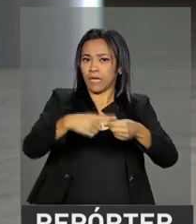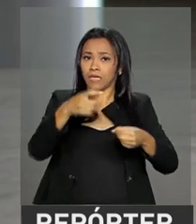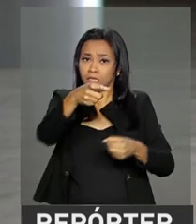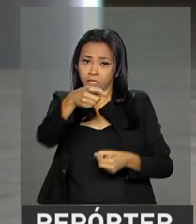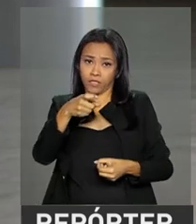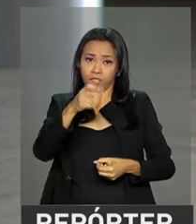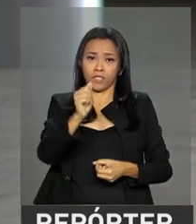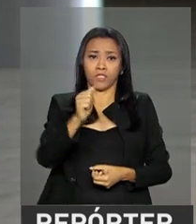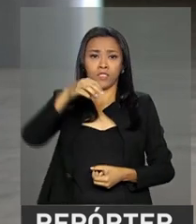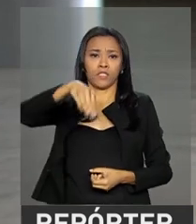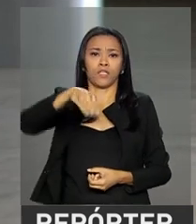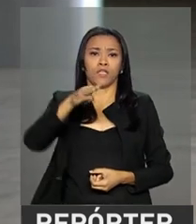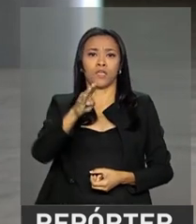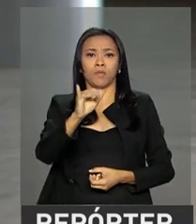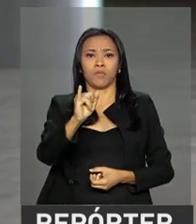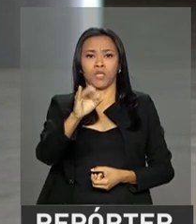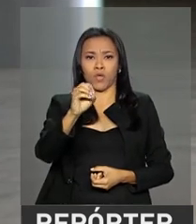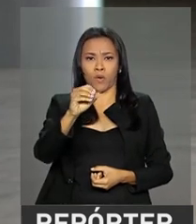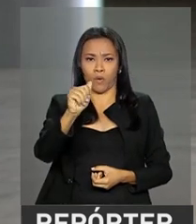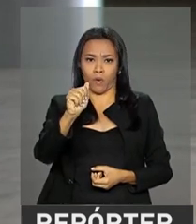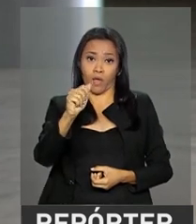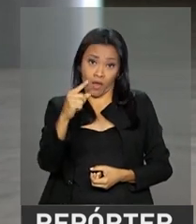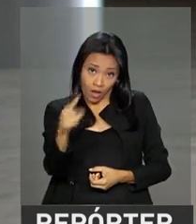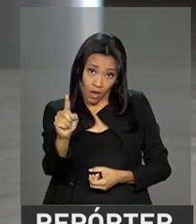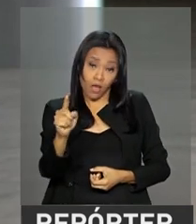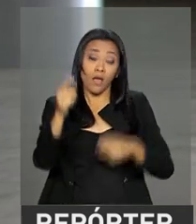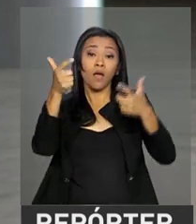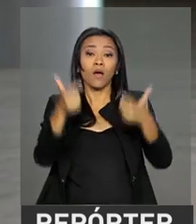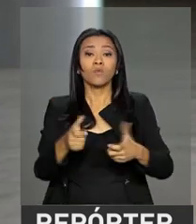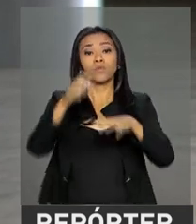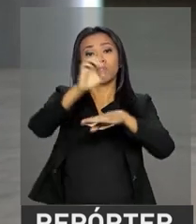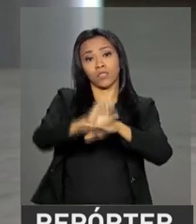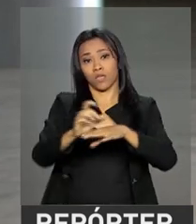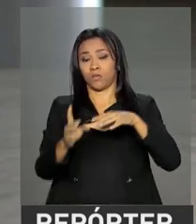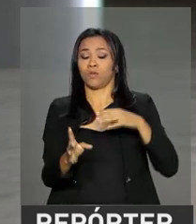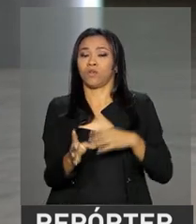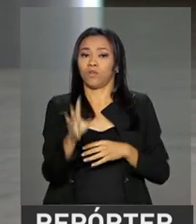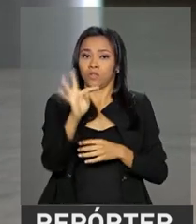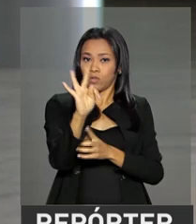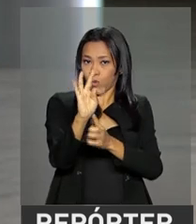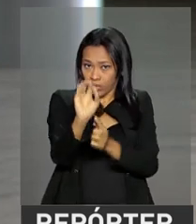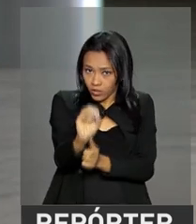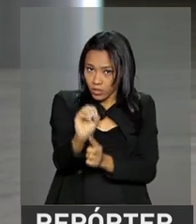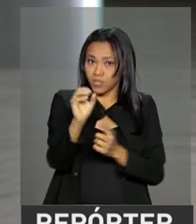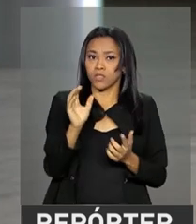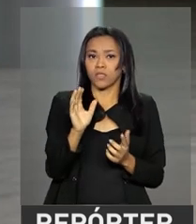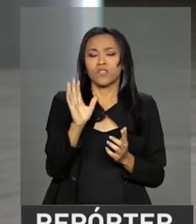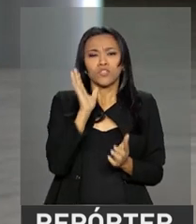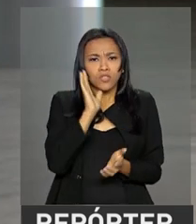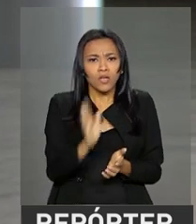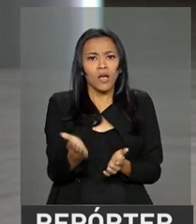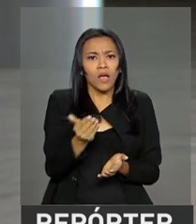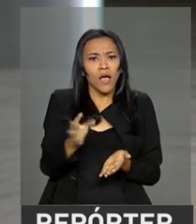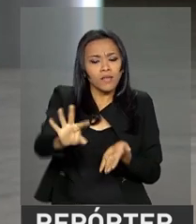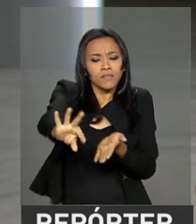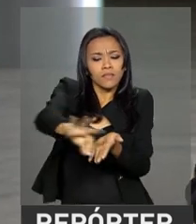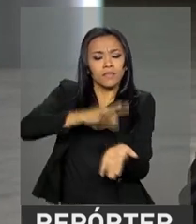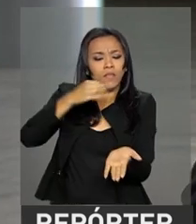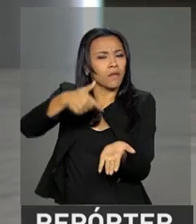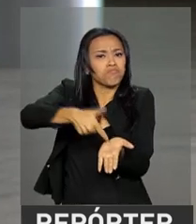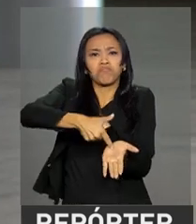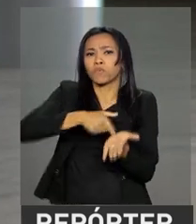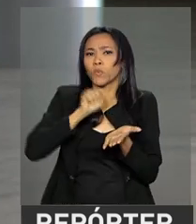discurso agorinha lá na cidade então de xambioá no tocantins depois de acompanhar a assinatura do termo